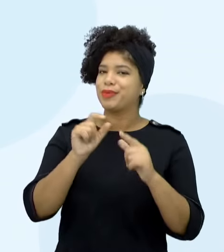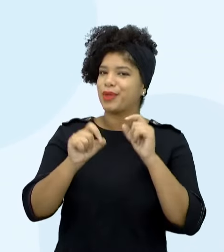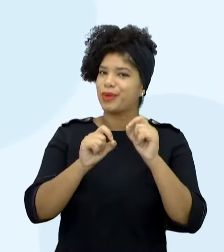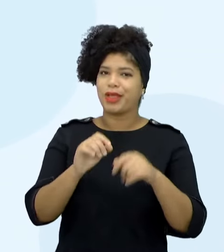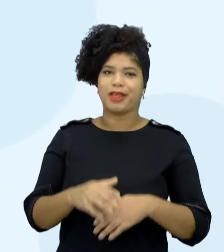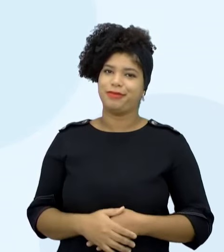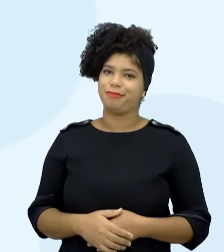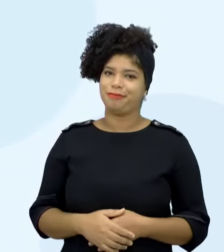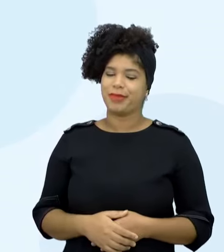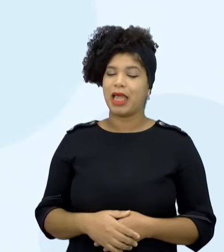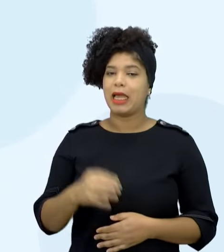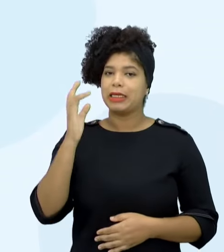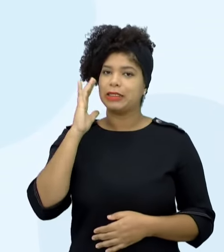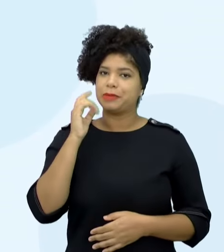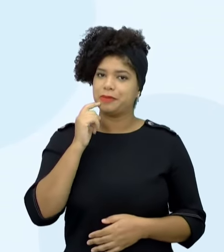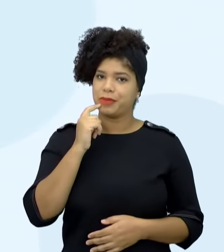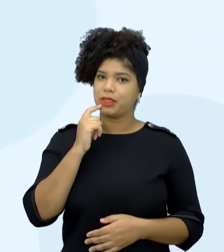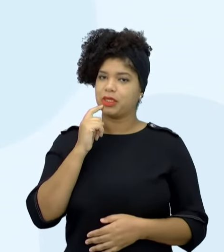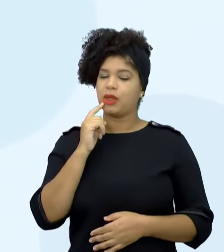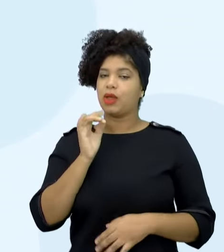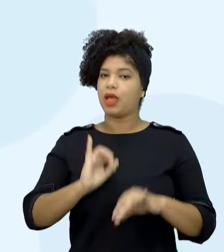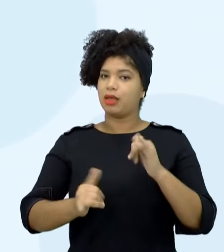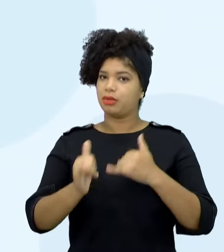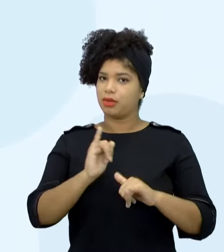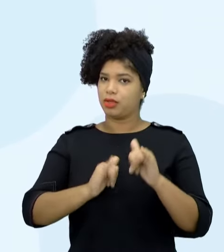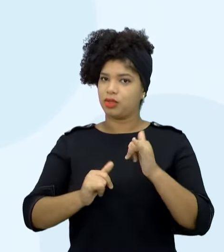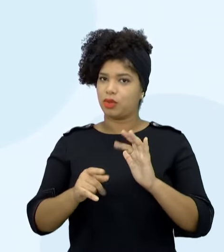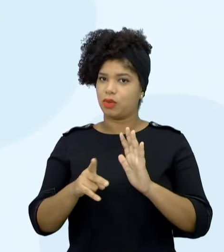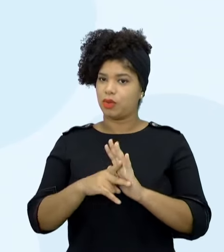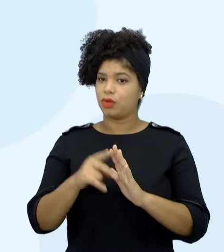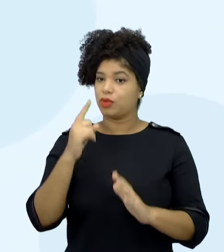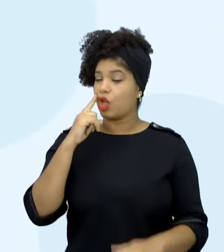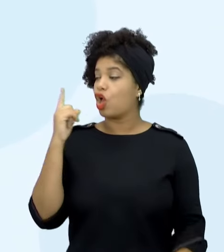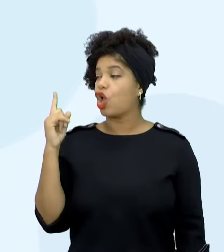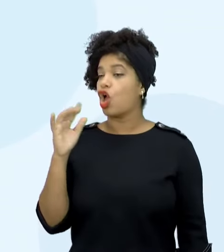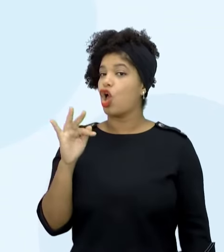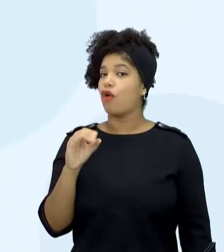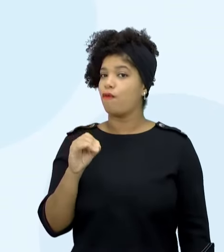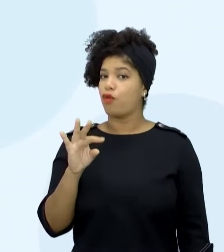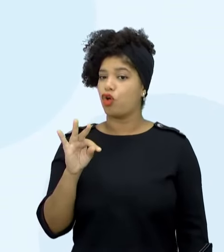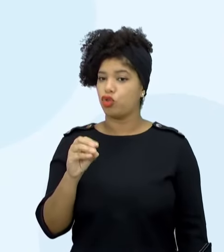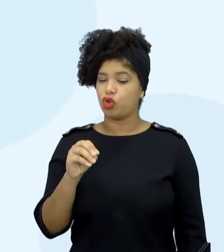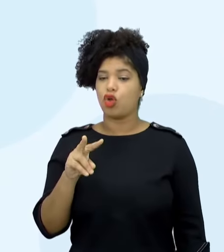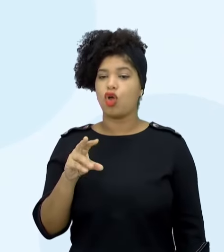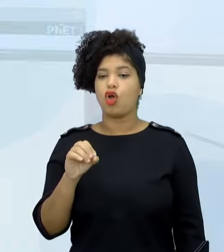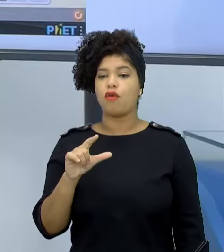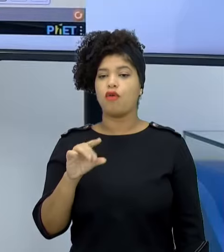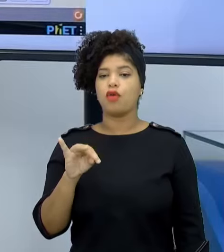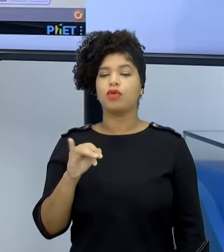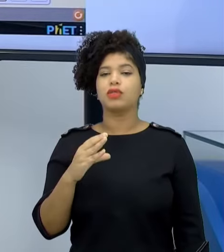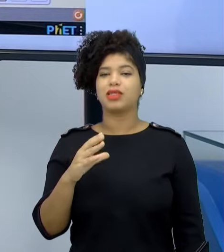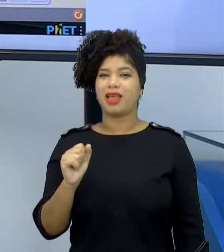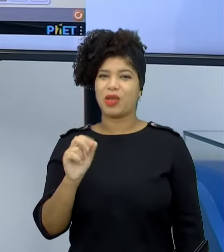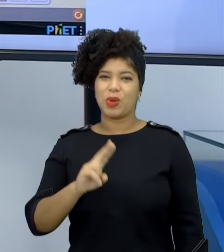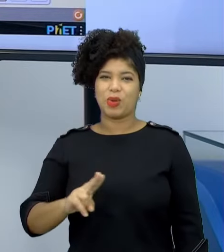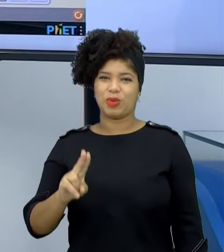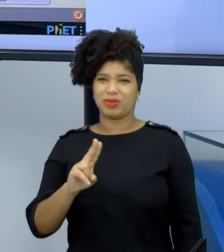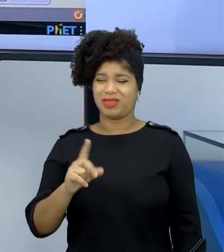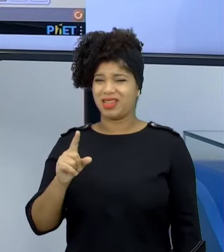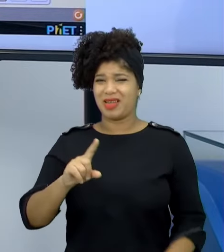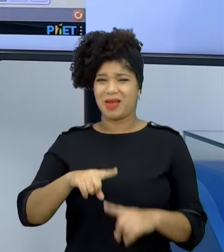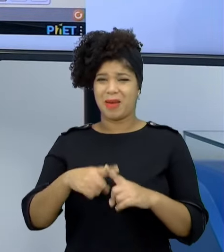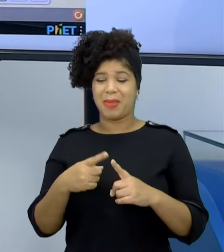é muita vantagem você usar a energia fotovoltaica, vamos dizer assim, sem você ter ali